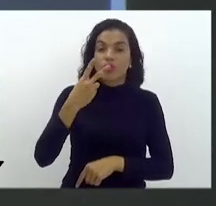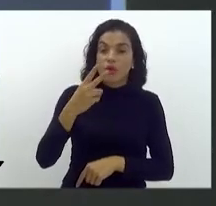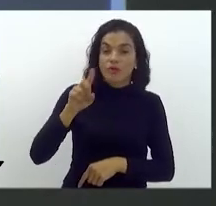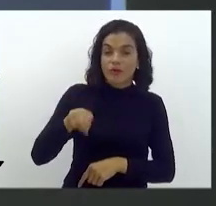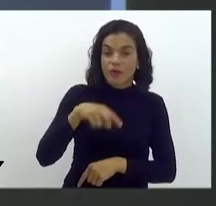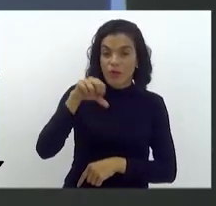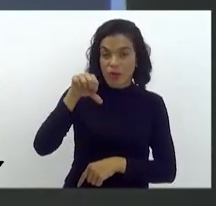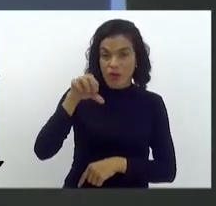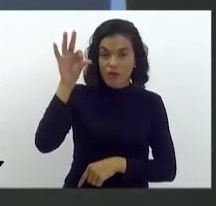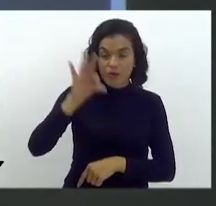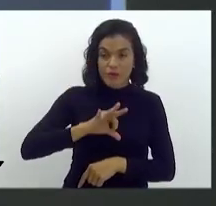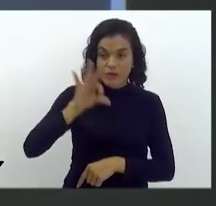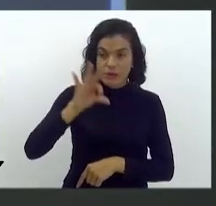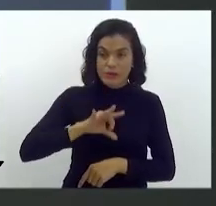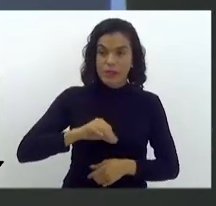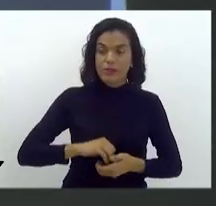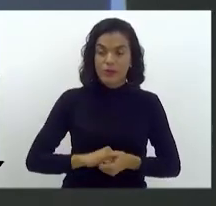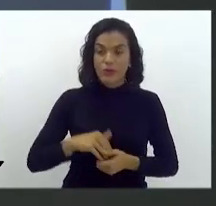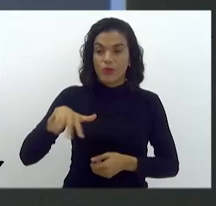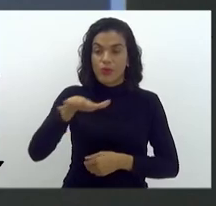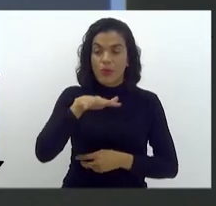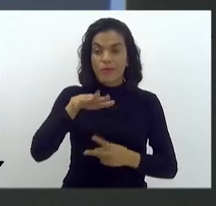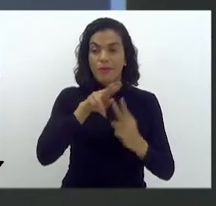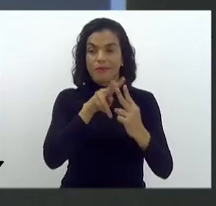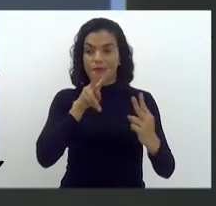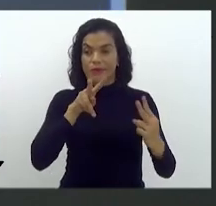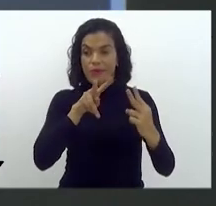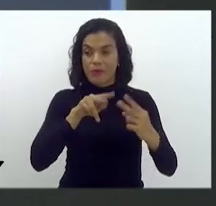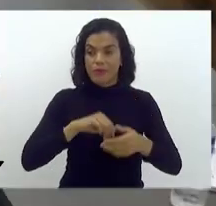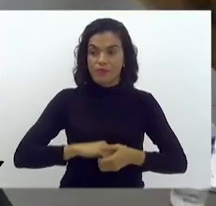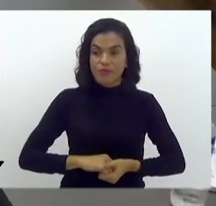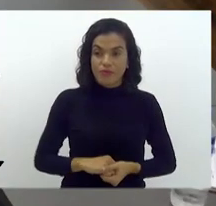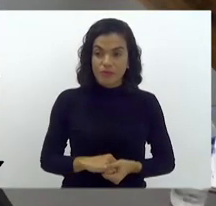ocorrências no ambiente virtual